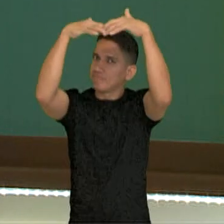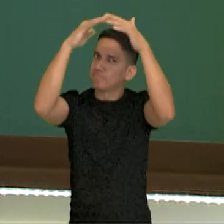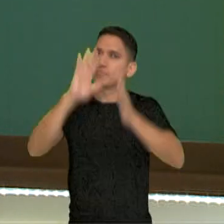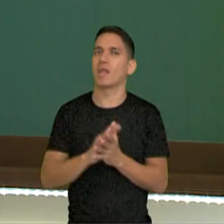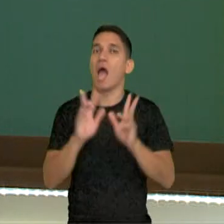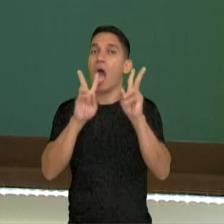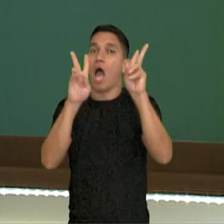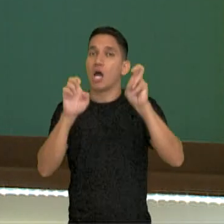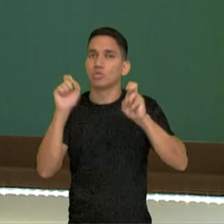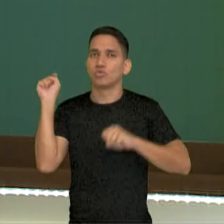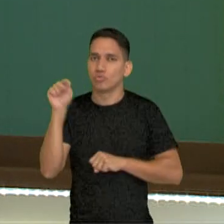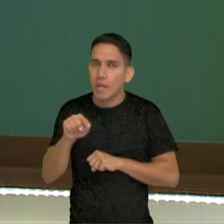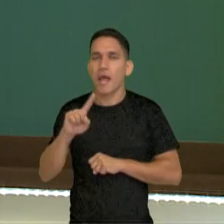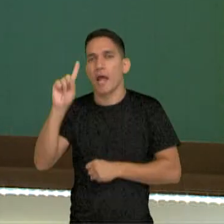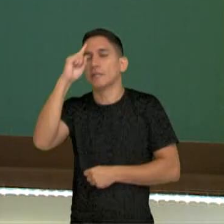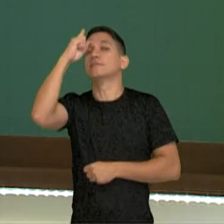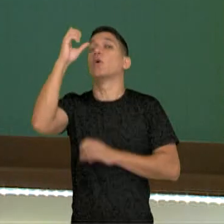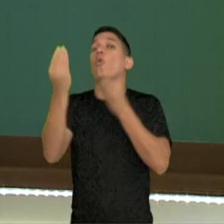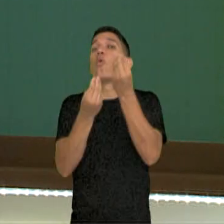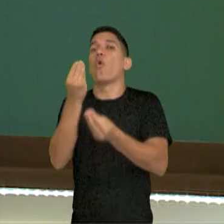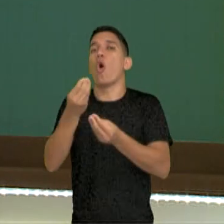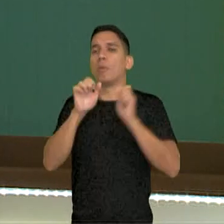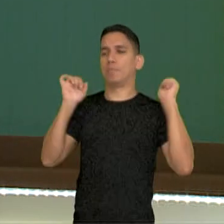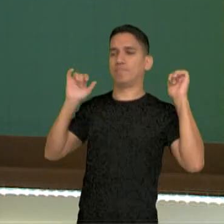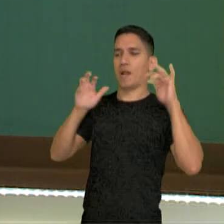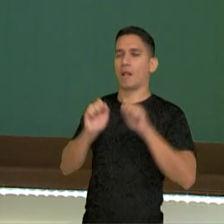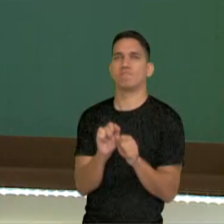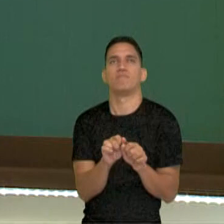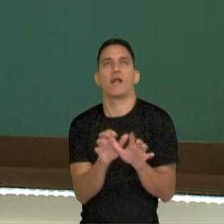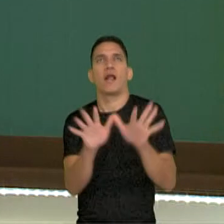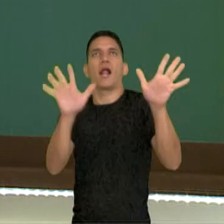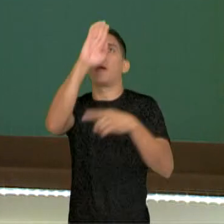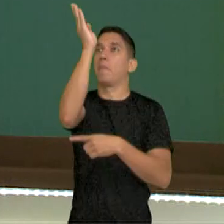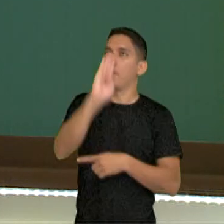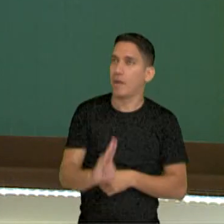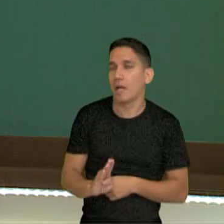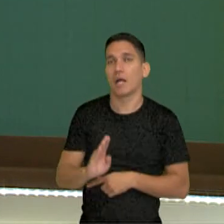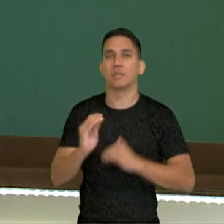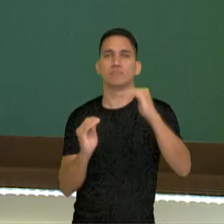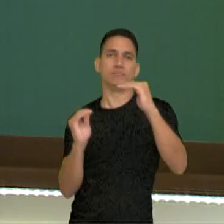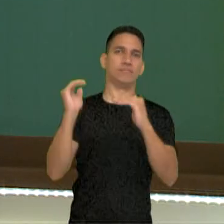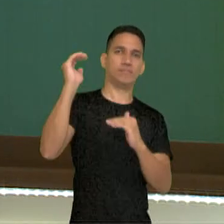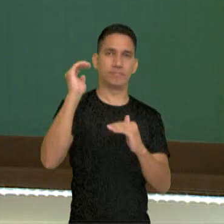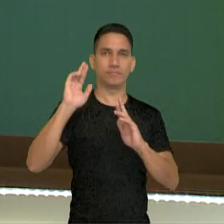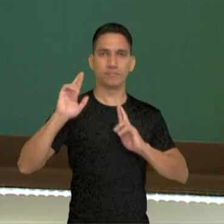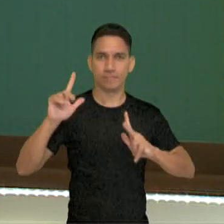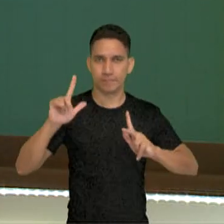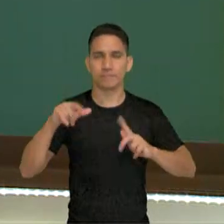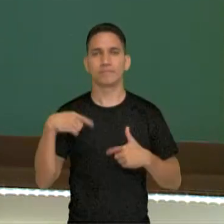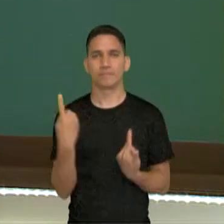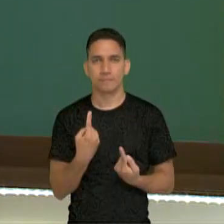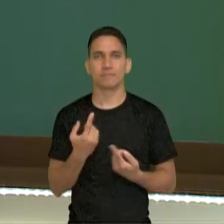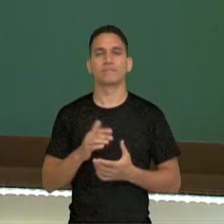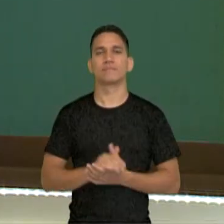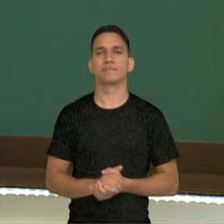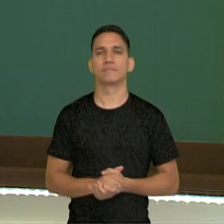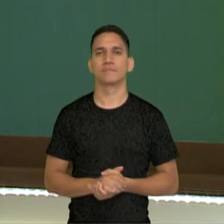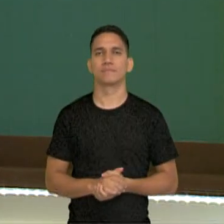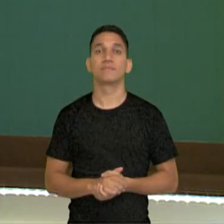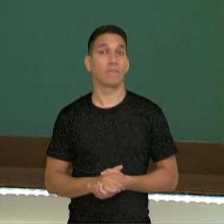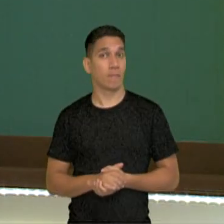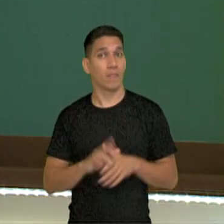a respeito dessa ideia de distribuição da população do Brasil de forma irregular no nosso território. E aí a